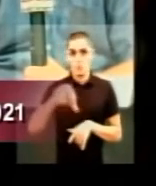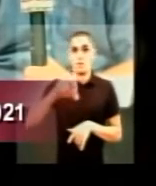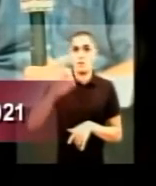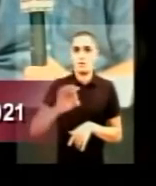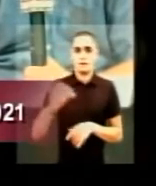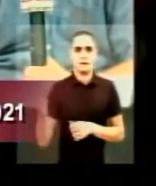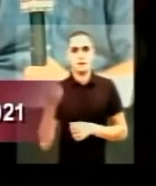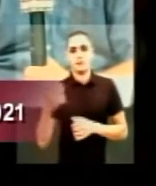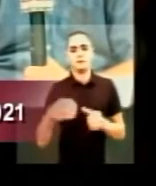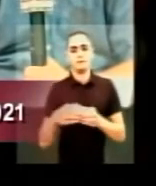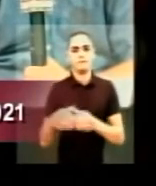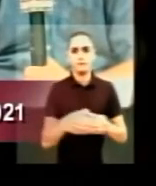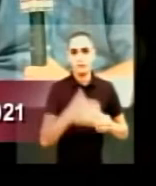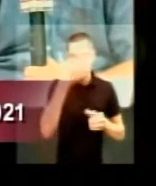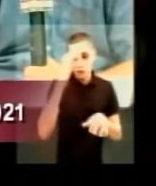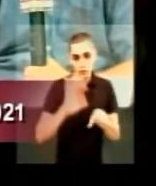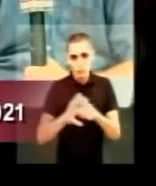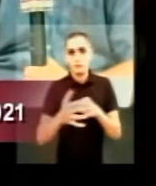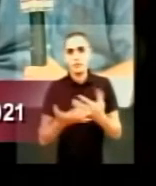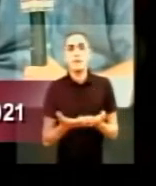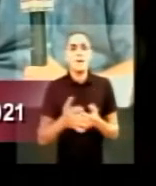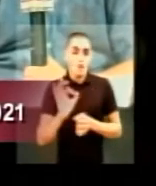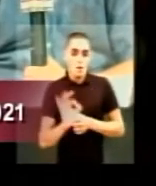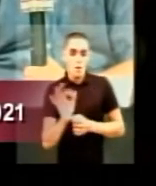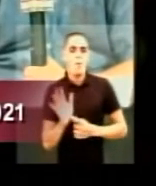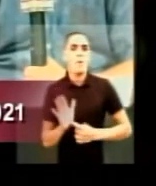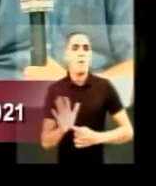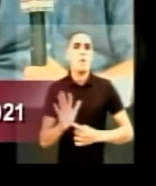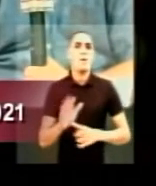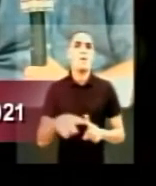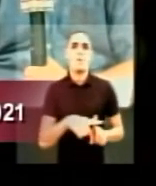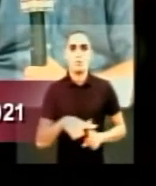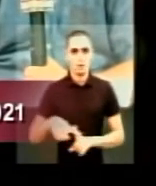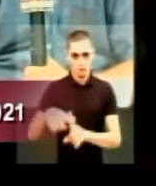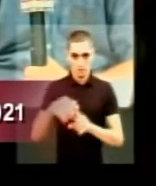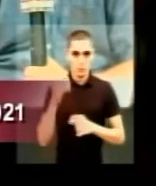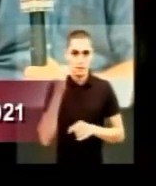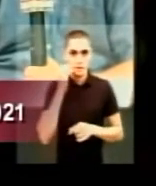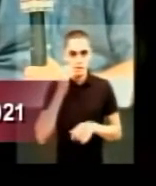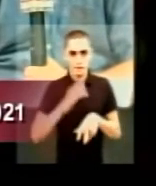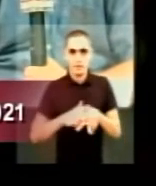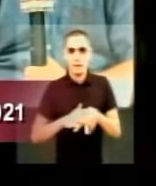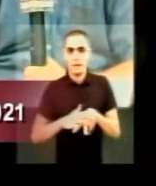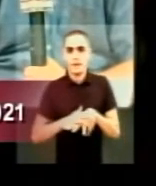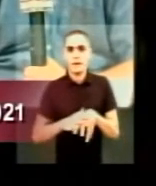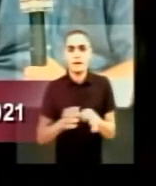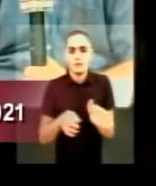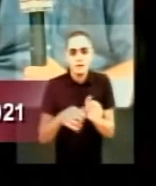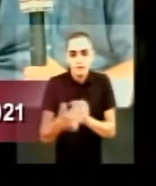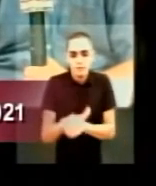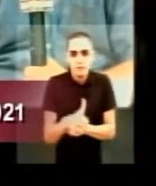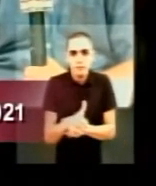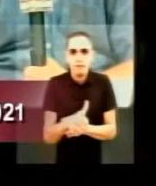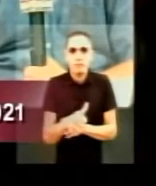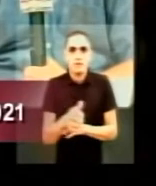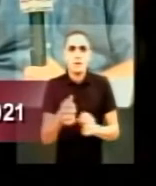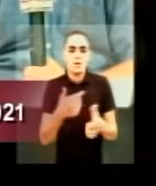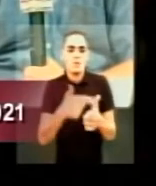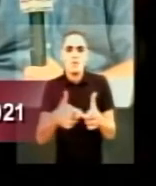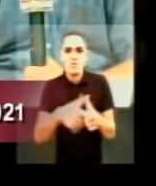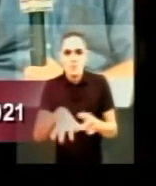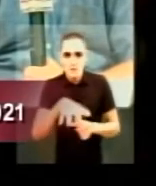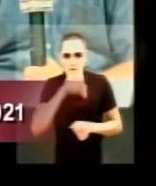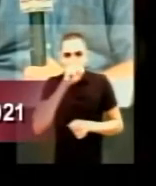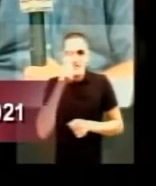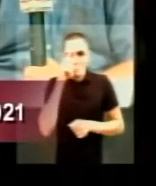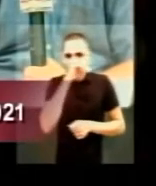de positividade nos testes dos pacientes avaliados com síndrome respiratória